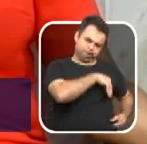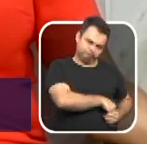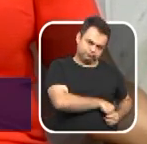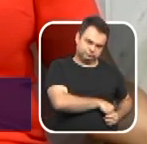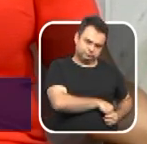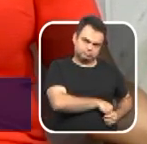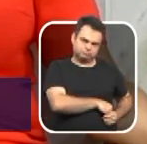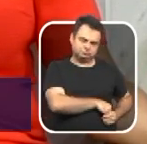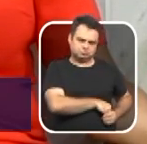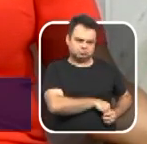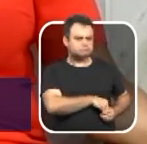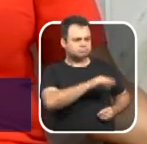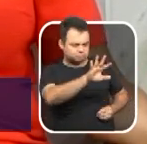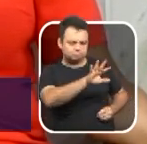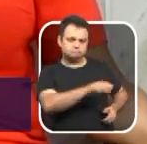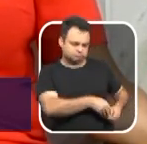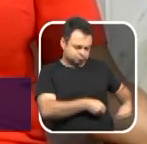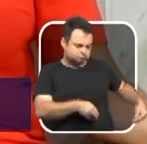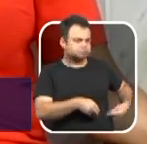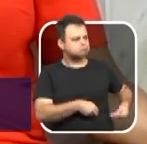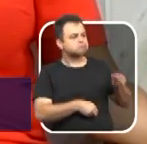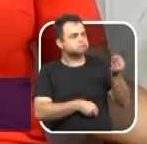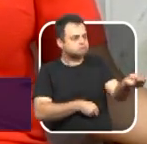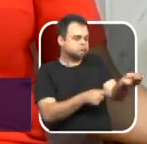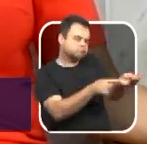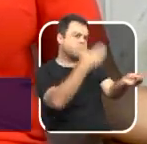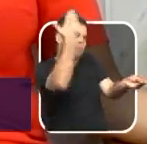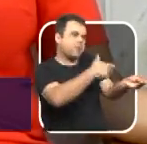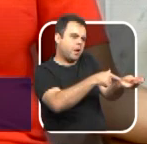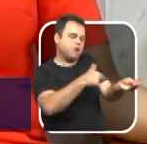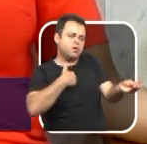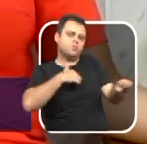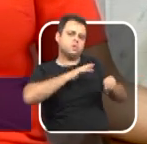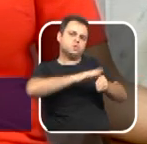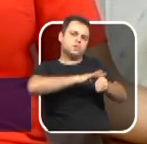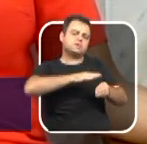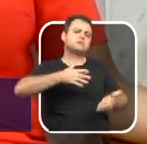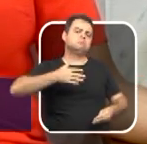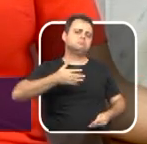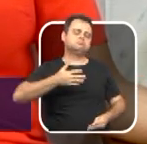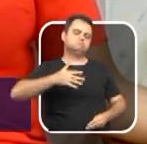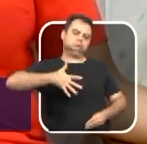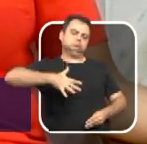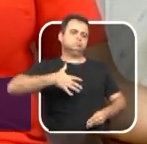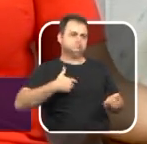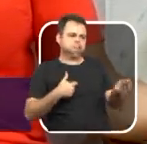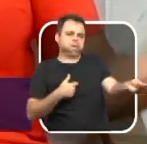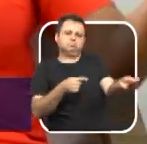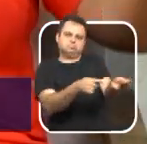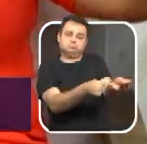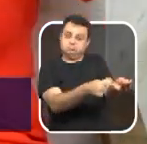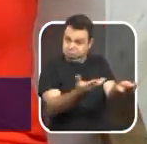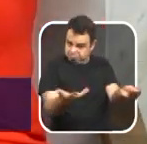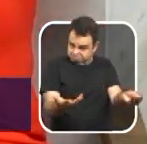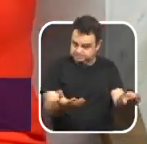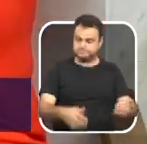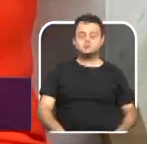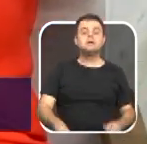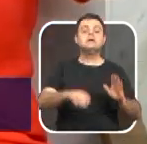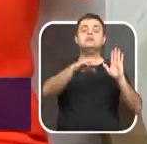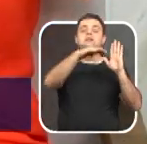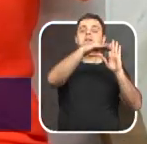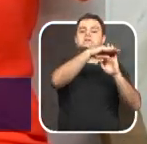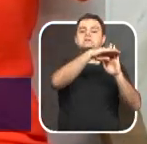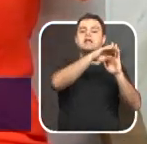o Estatuto da Pessoa com Deficiência, ele é desconhecido para muitas pessoas, né? A gente vê no mercado, fila